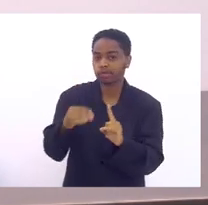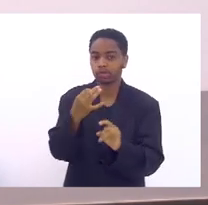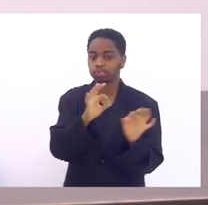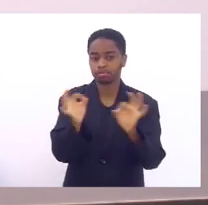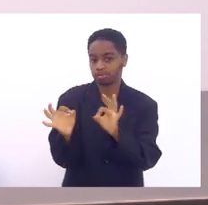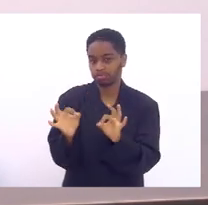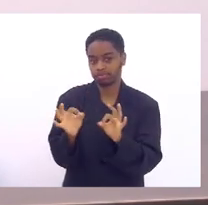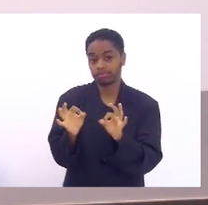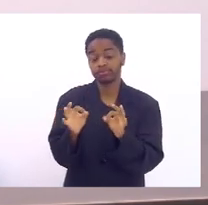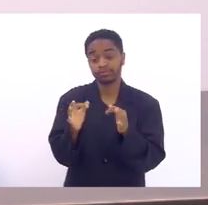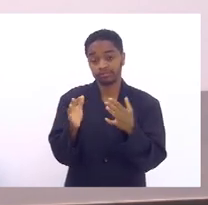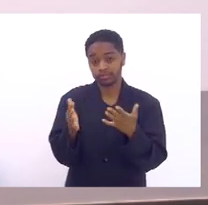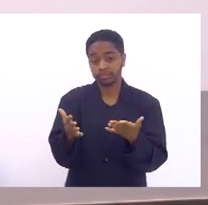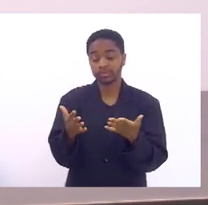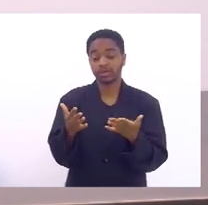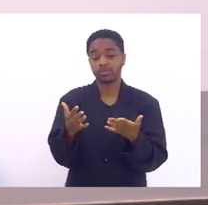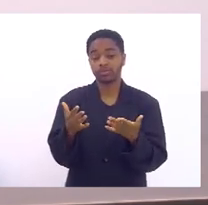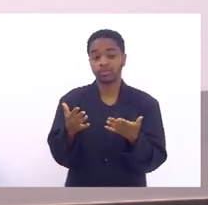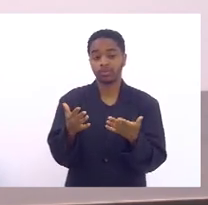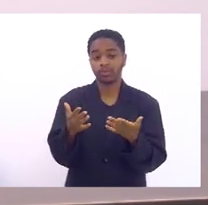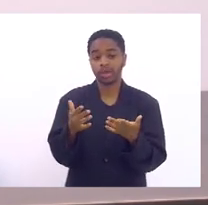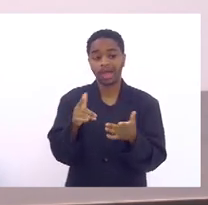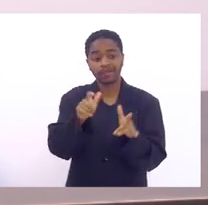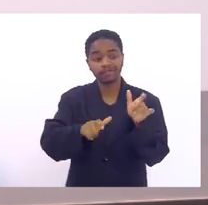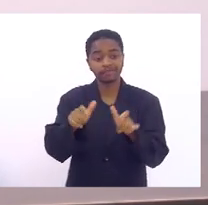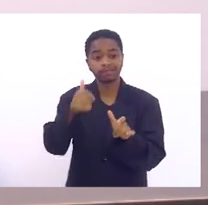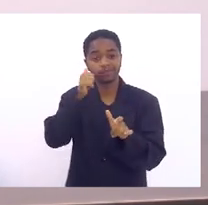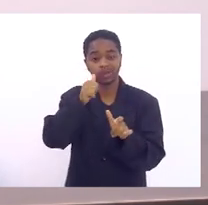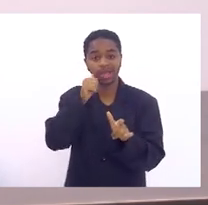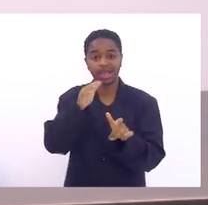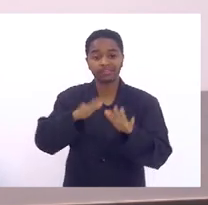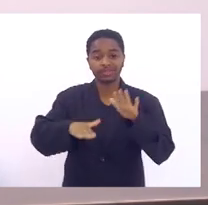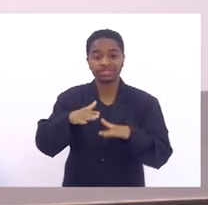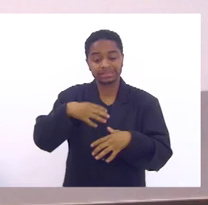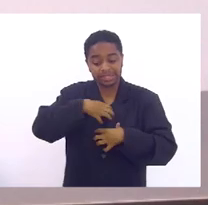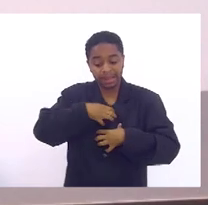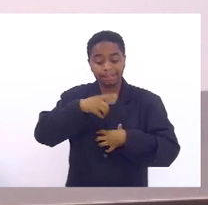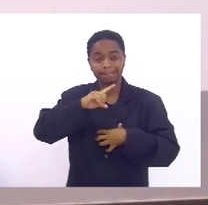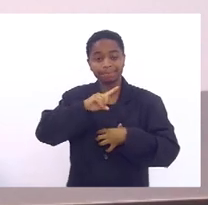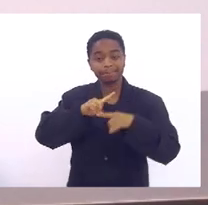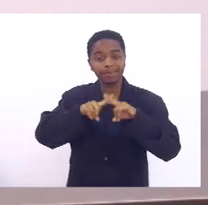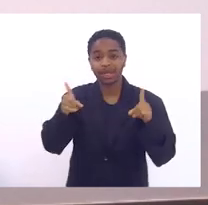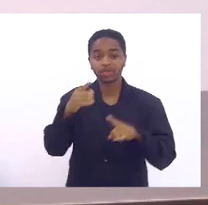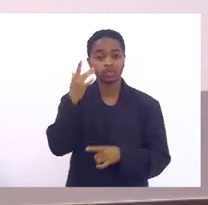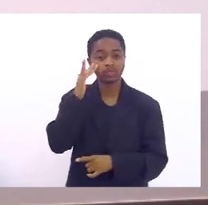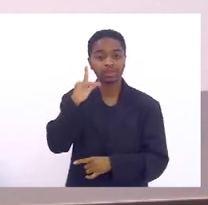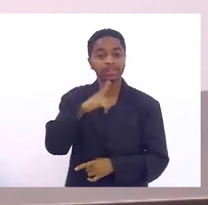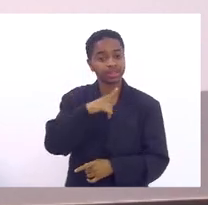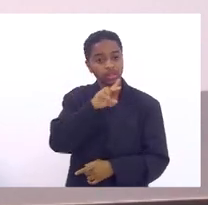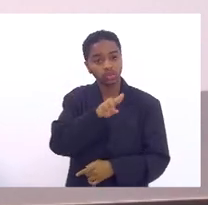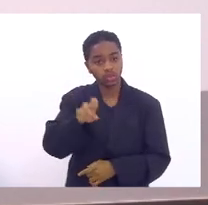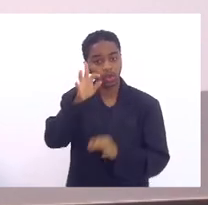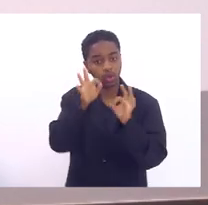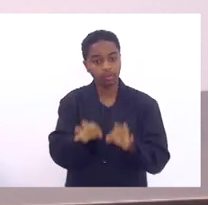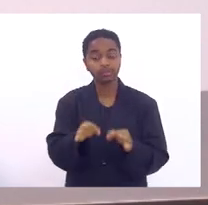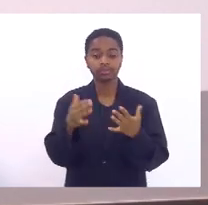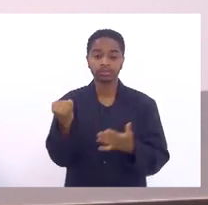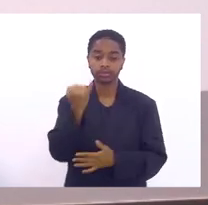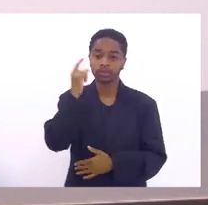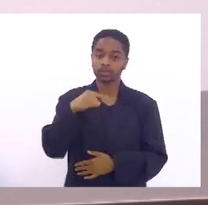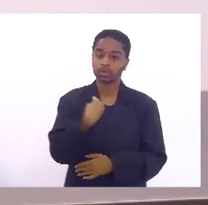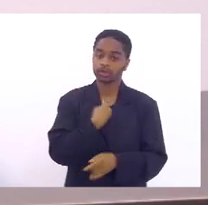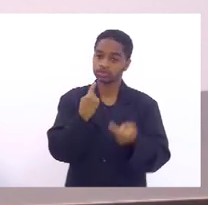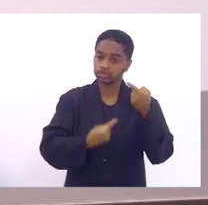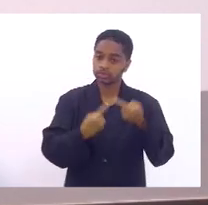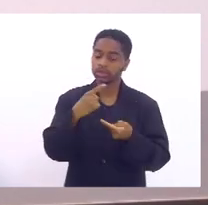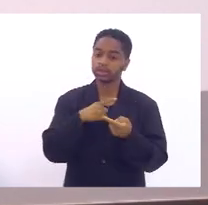violência que ela sofre que ela sente mas que ela não sabia que tinha nome então assim isso é muito importante né é importante que a gente discuta mais que a gente tenha mais